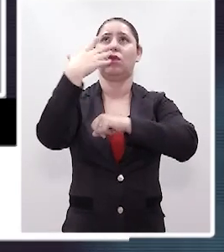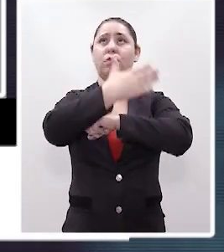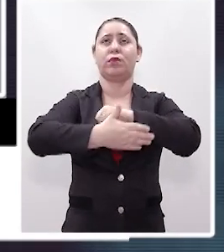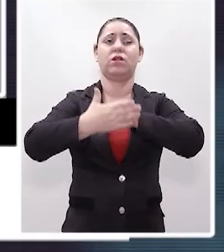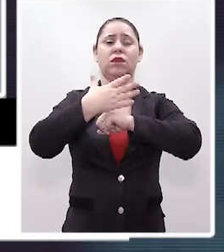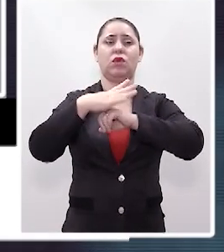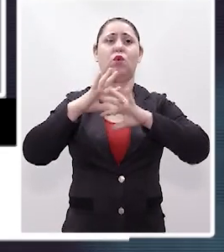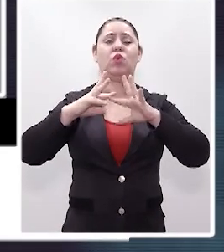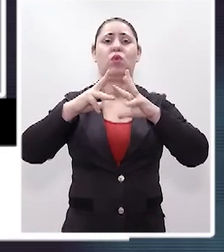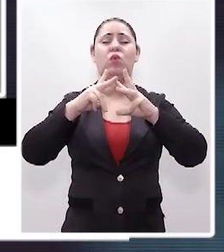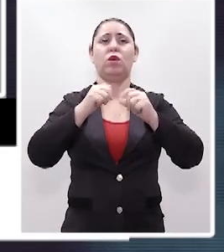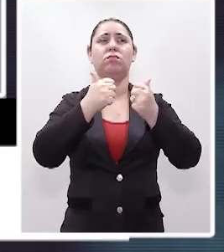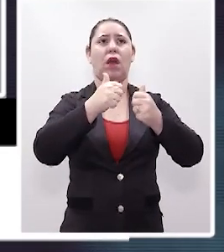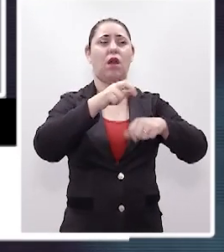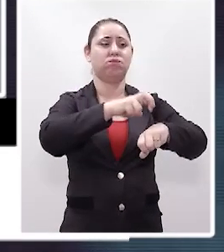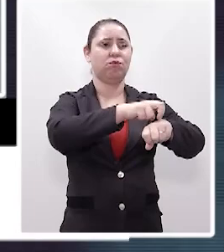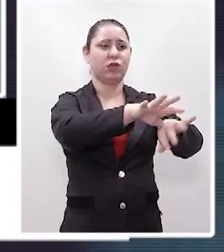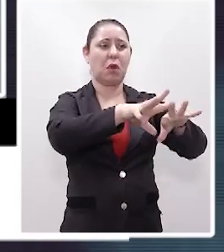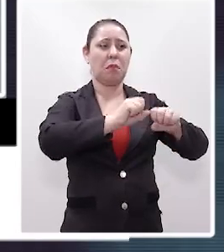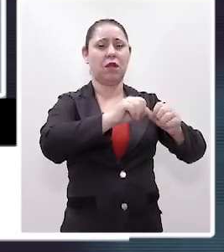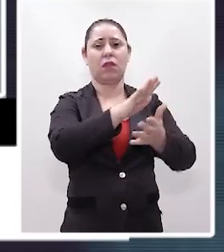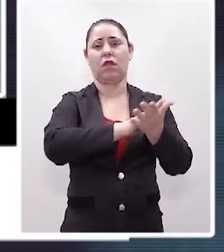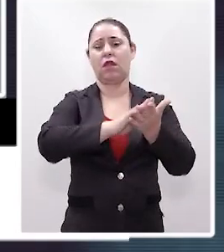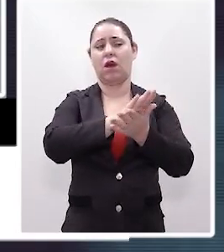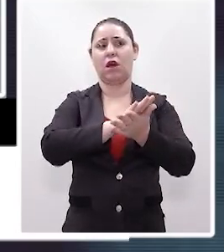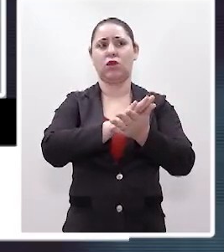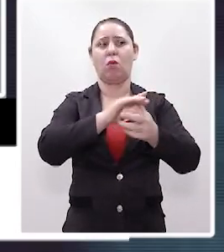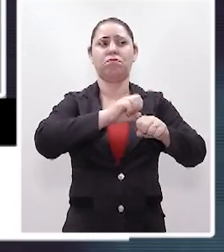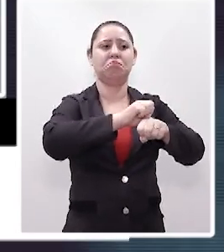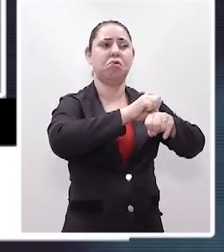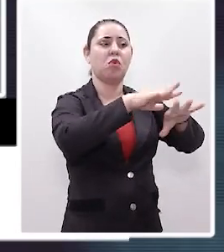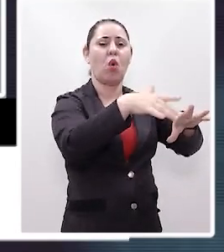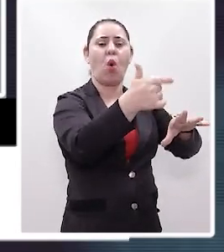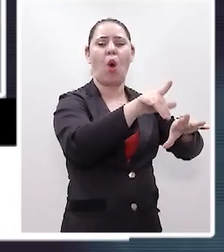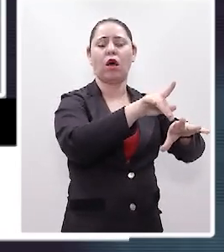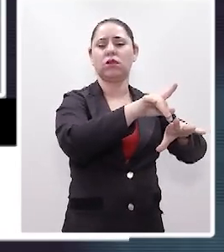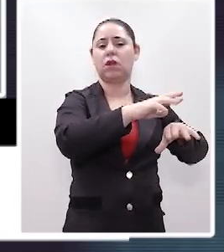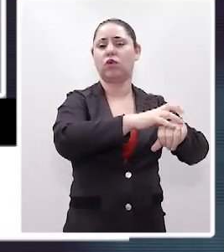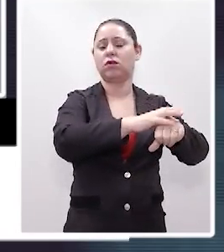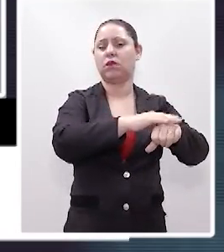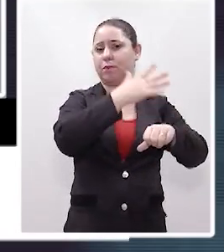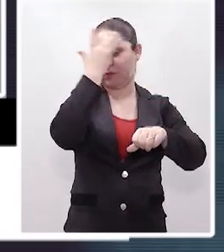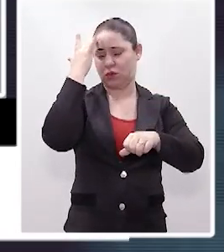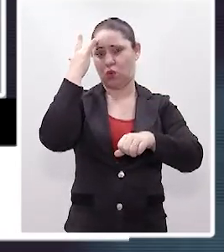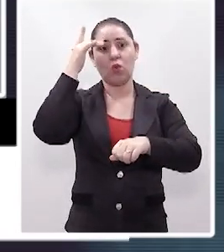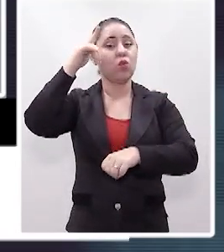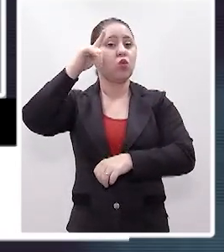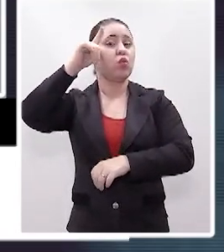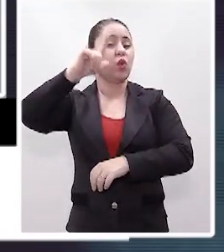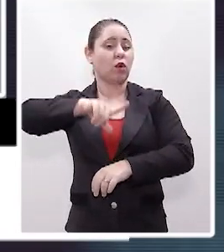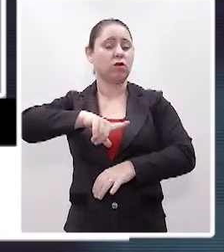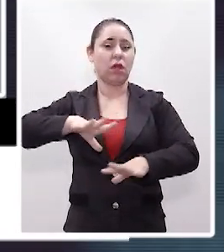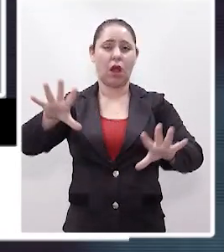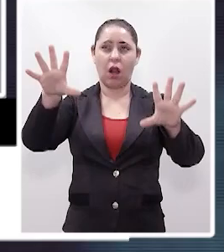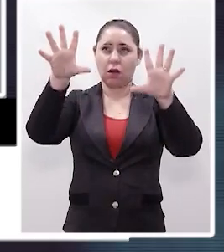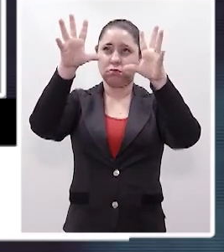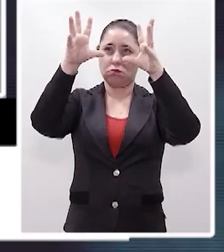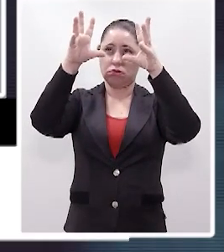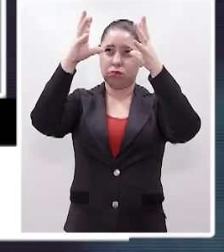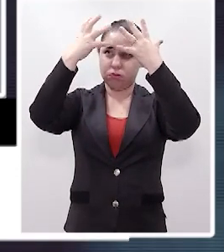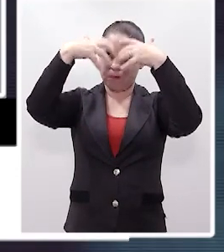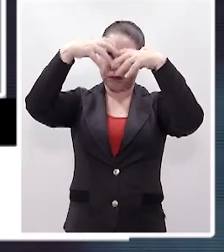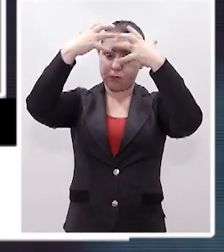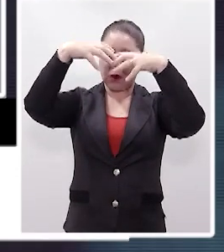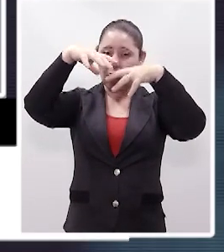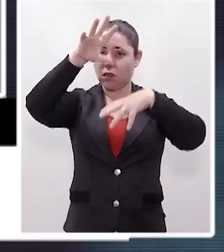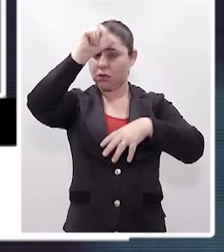que tudo fique bem, para que ele não se contamine, para que ele não contamine outras pessoas e para que ele consiga assimilar alguma